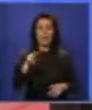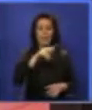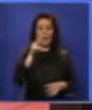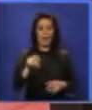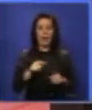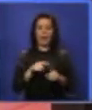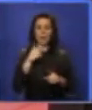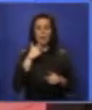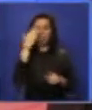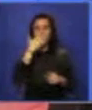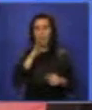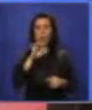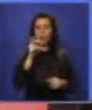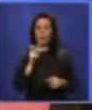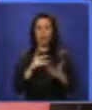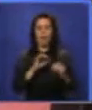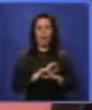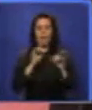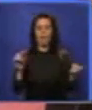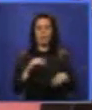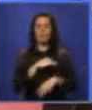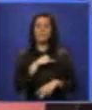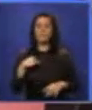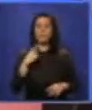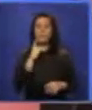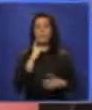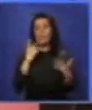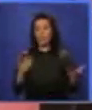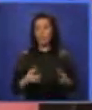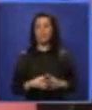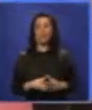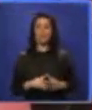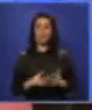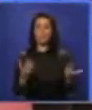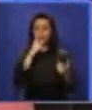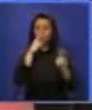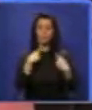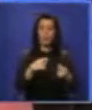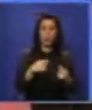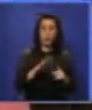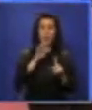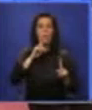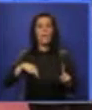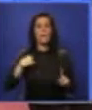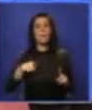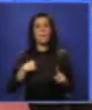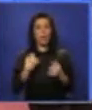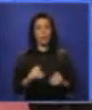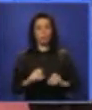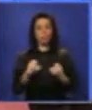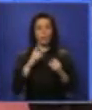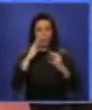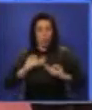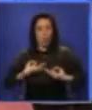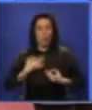andou durante tanto tempo, 8 anos, sem ir ao dentista, pelos custos, porque ela própria deixou